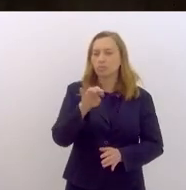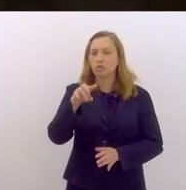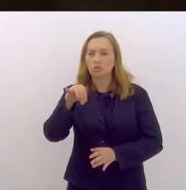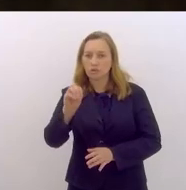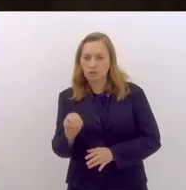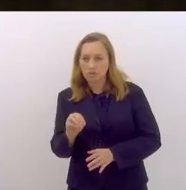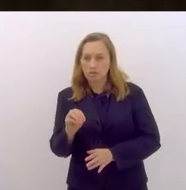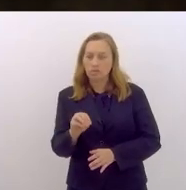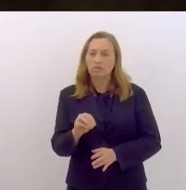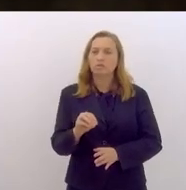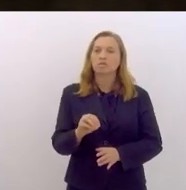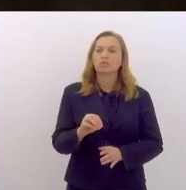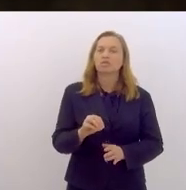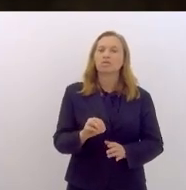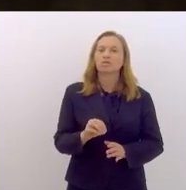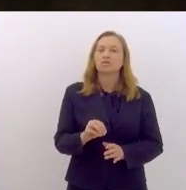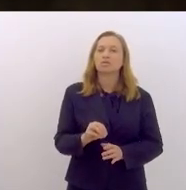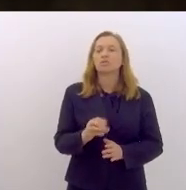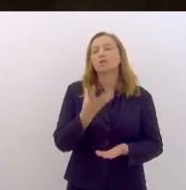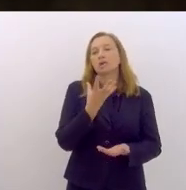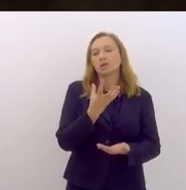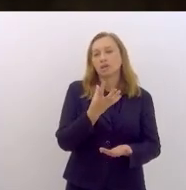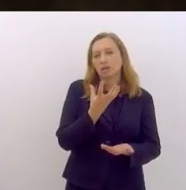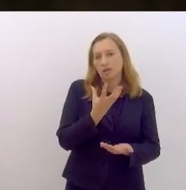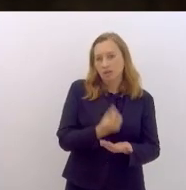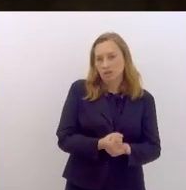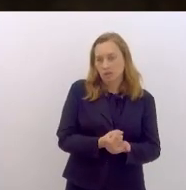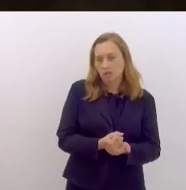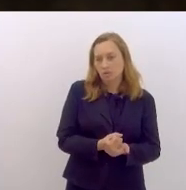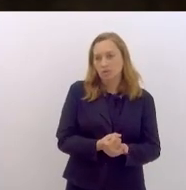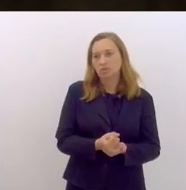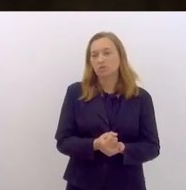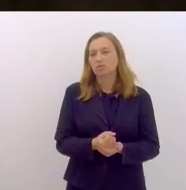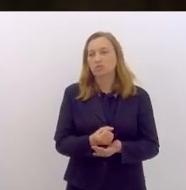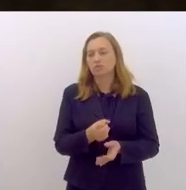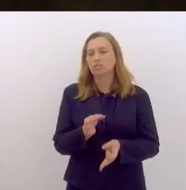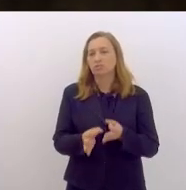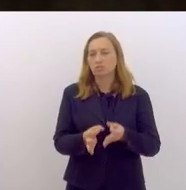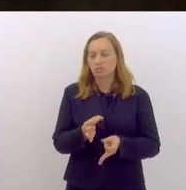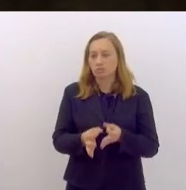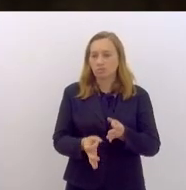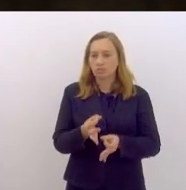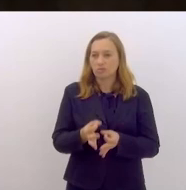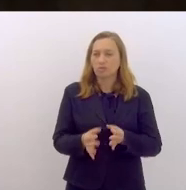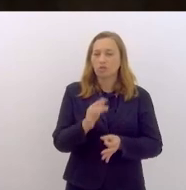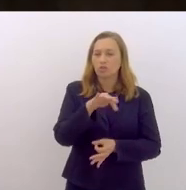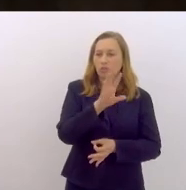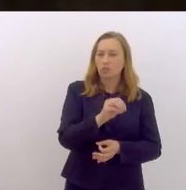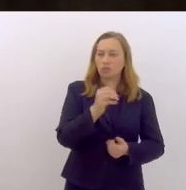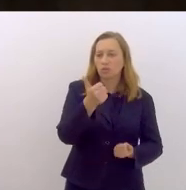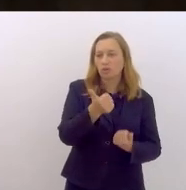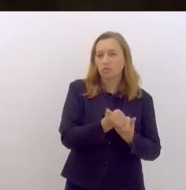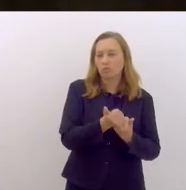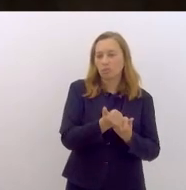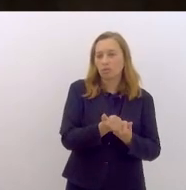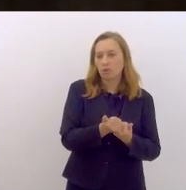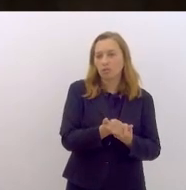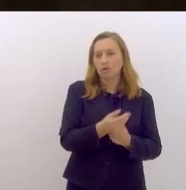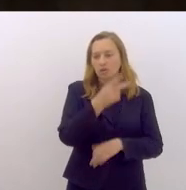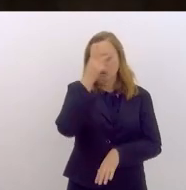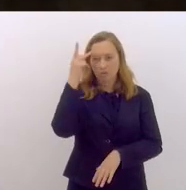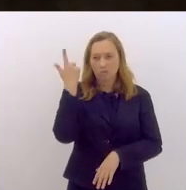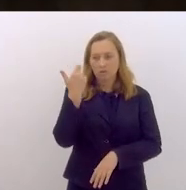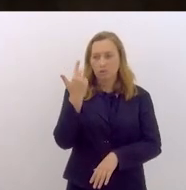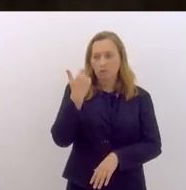excetuados àqueles devidos pelo registro e baixa de ações judiciais destinado ao Fundo de Apoio aos Registros Civis das Pessoas Naturais